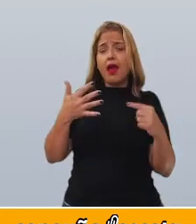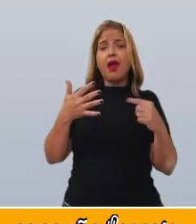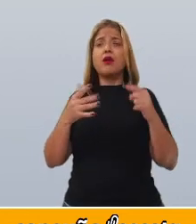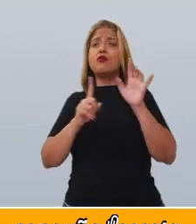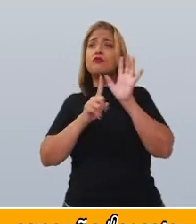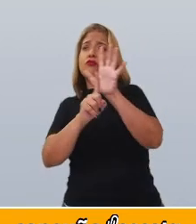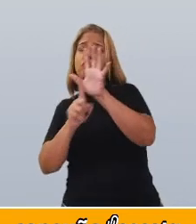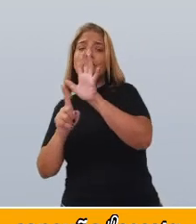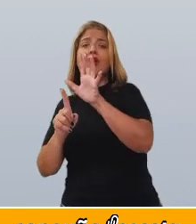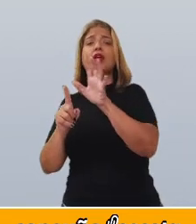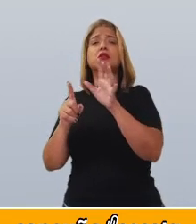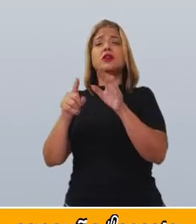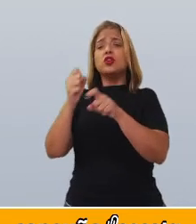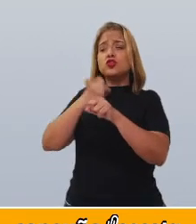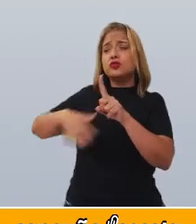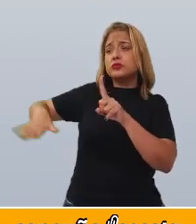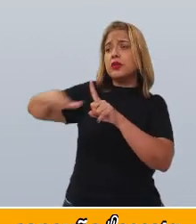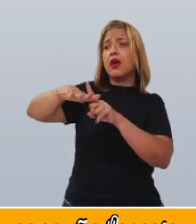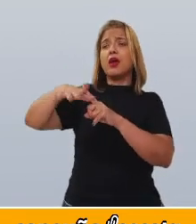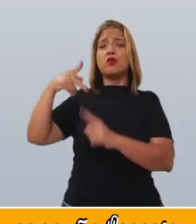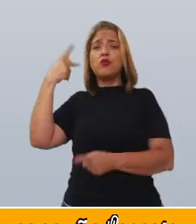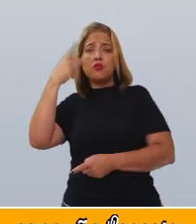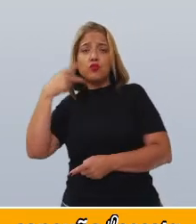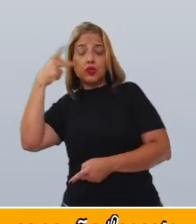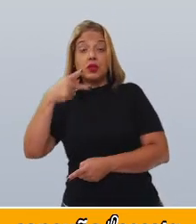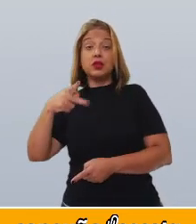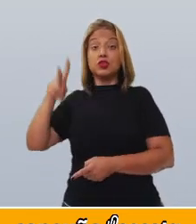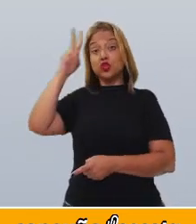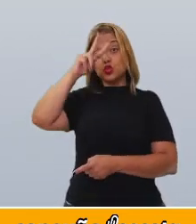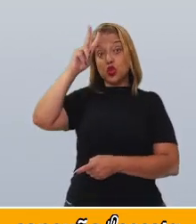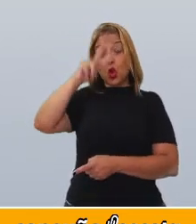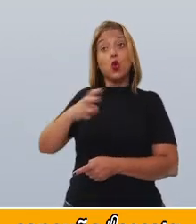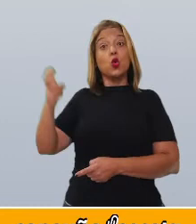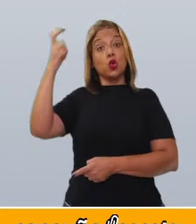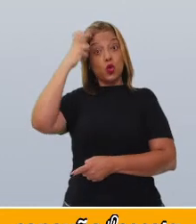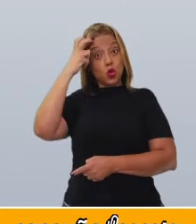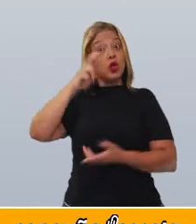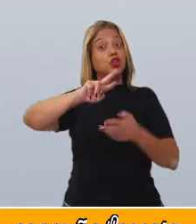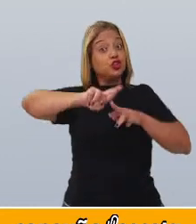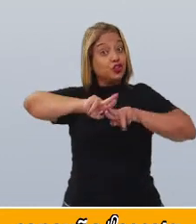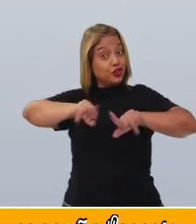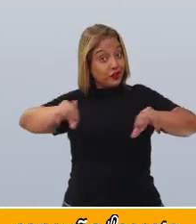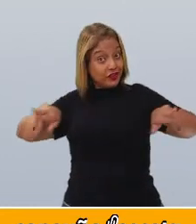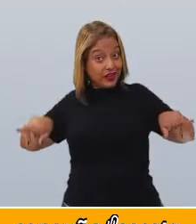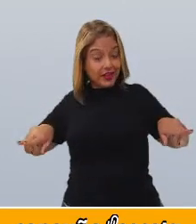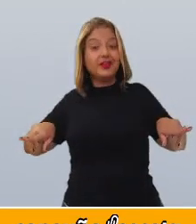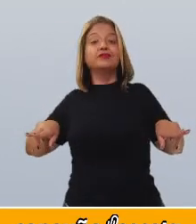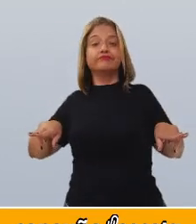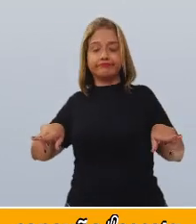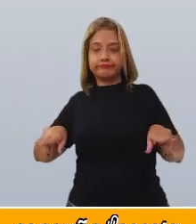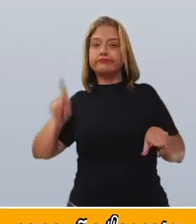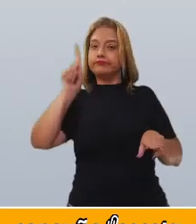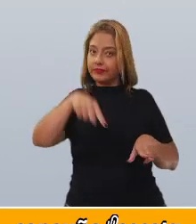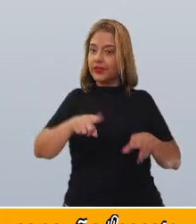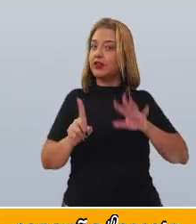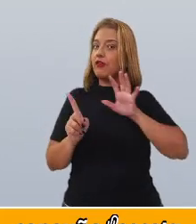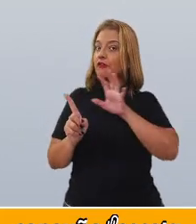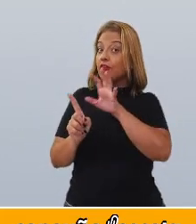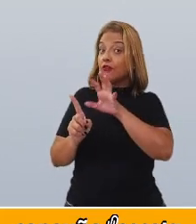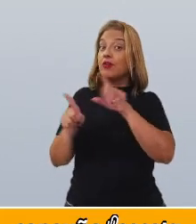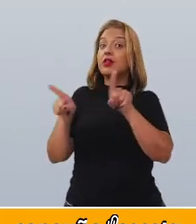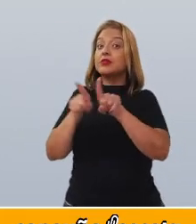sociais, políticos, históricos, culturais diferentes. E isso também interfere na forma como a língua